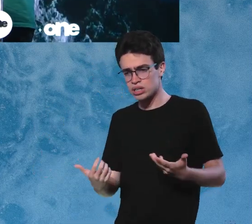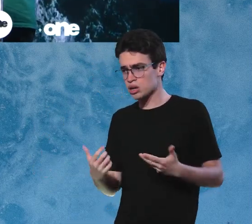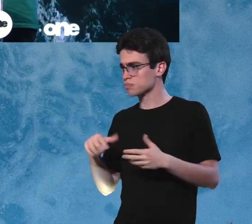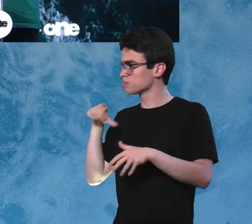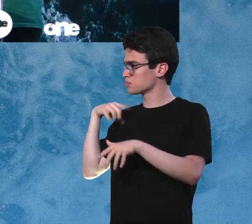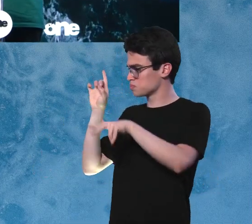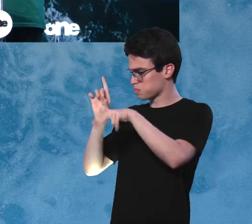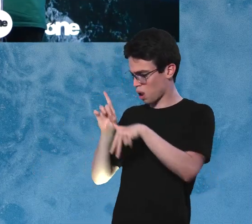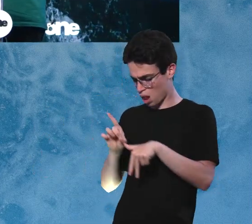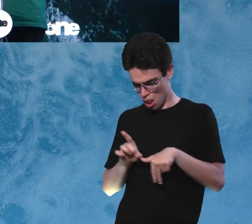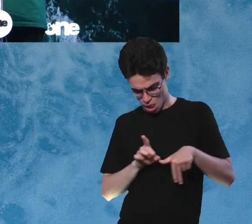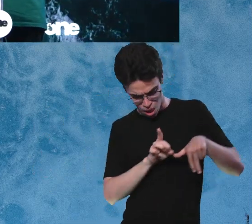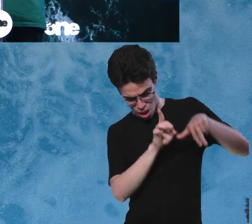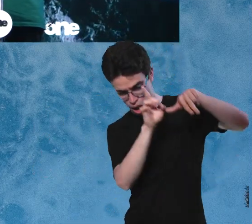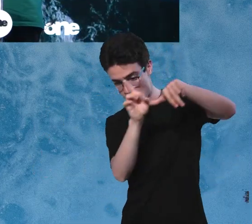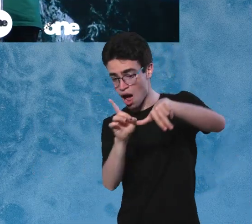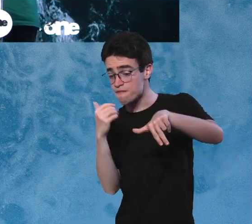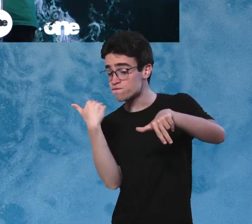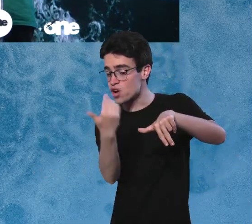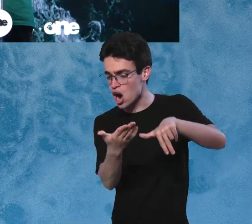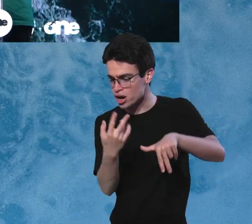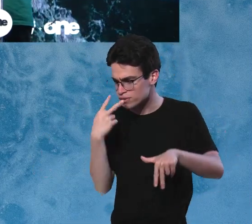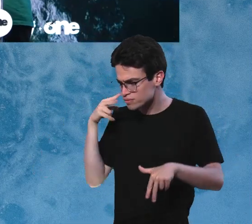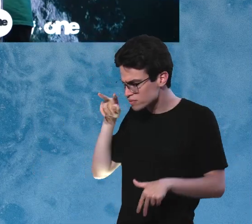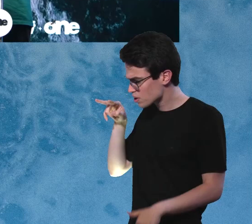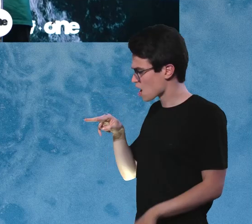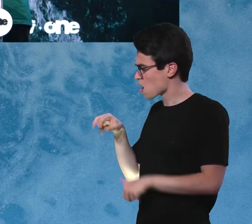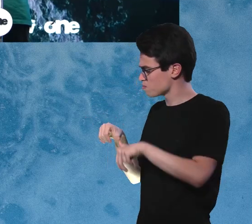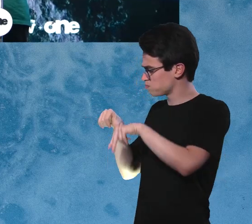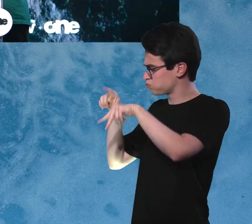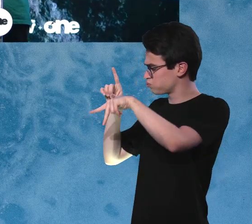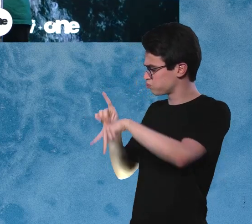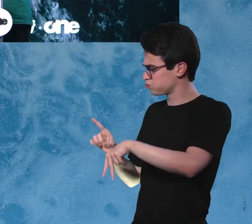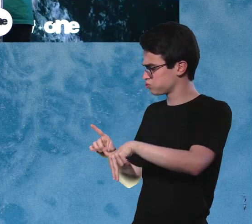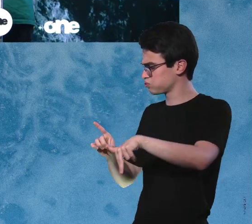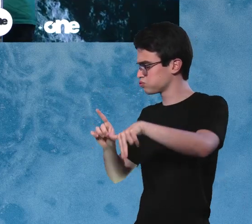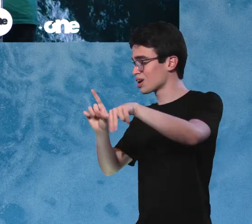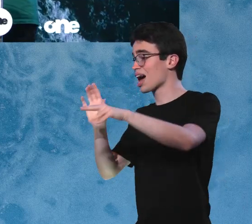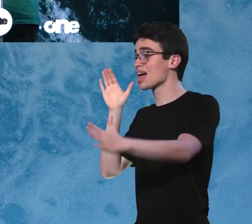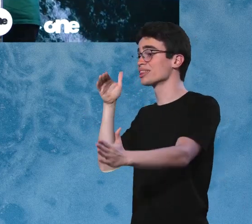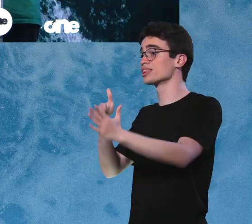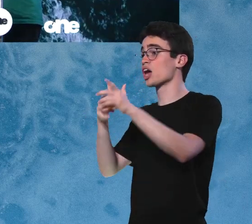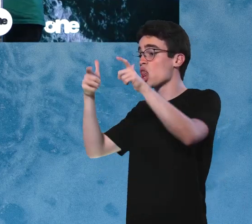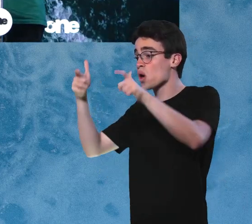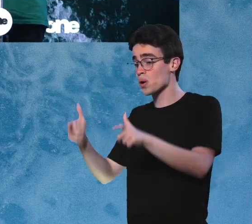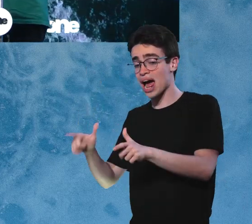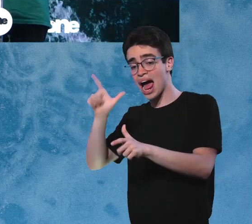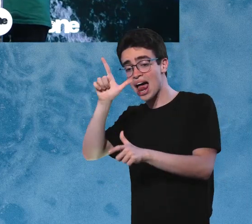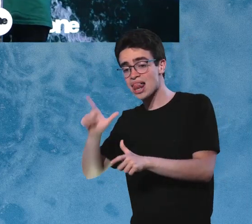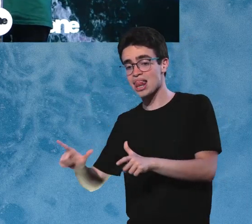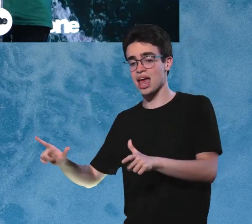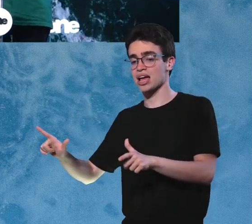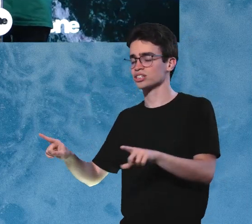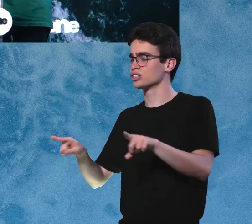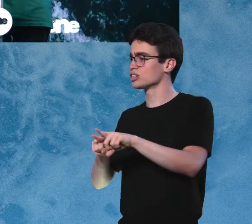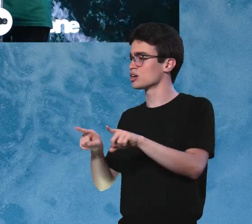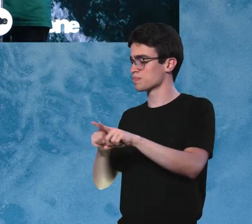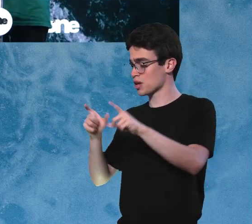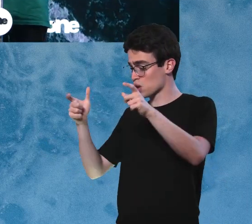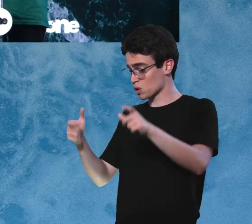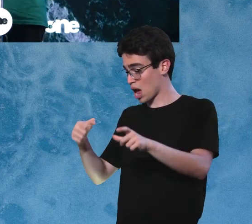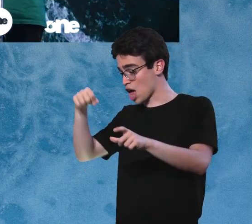porta norte, e conduziu-me pelo lado de fora até a porta externa que dá para leste, e a água fluía do lado